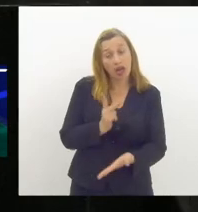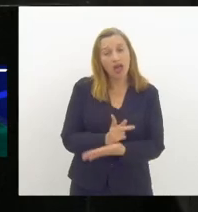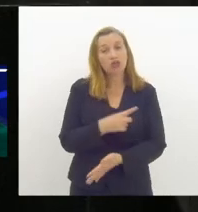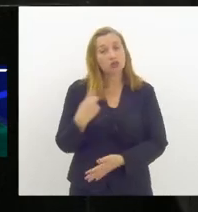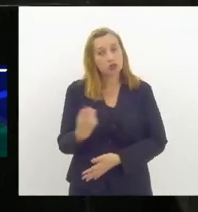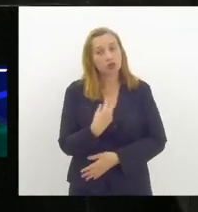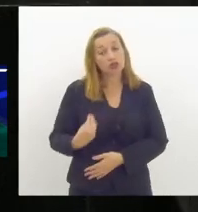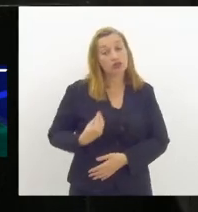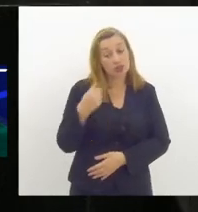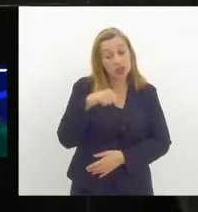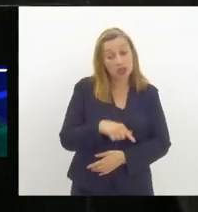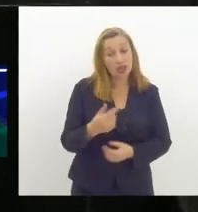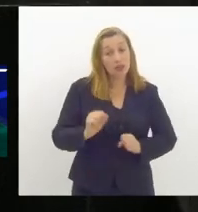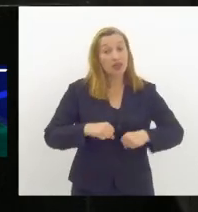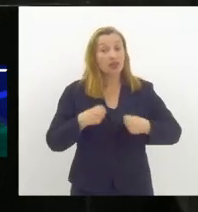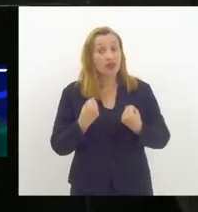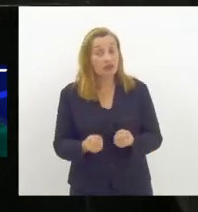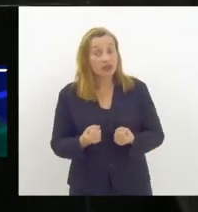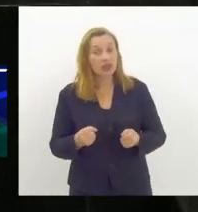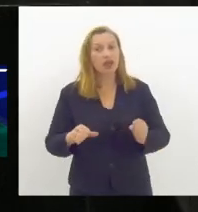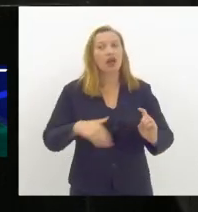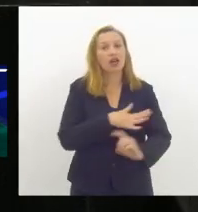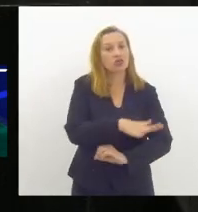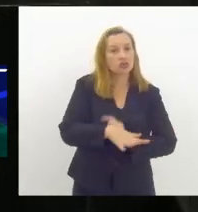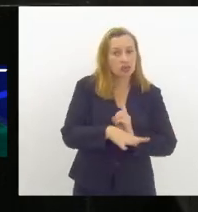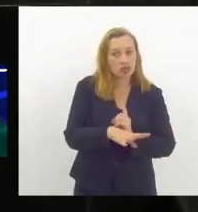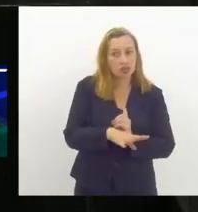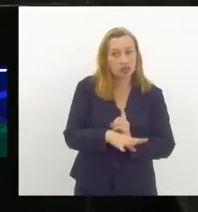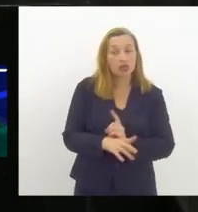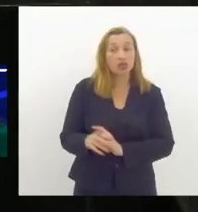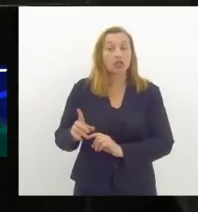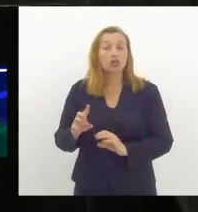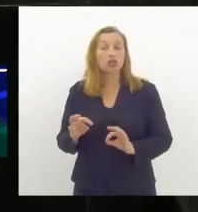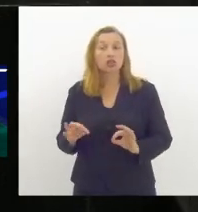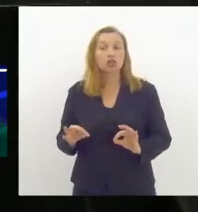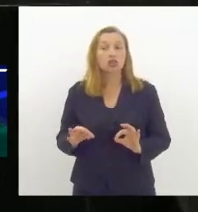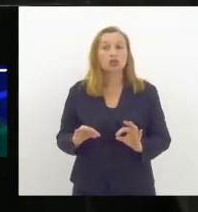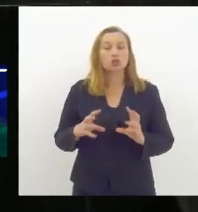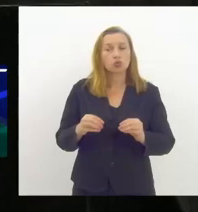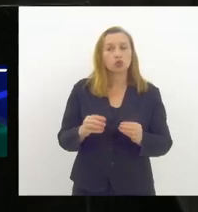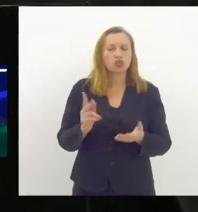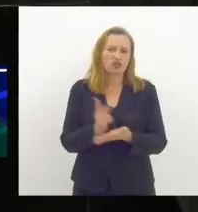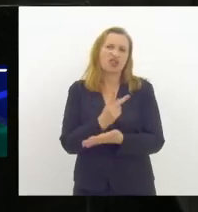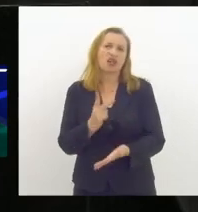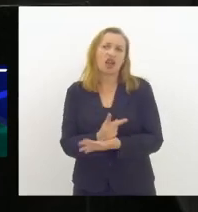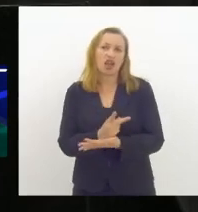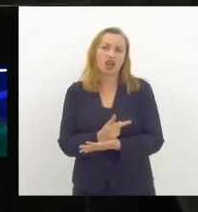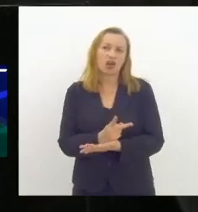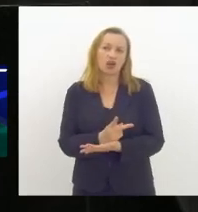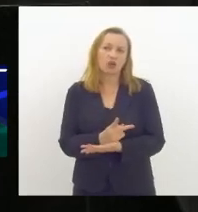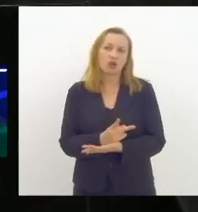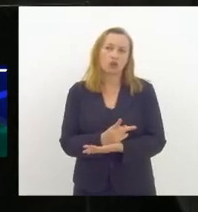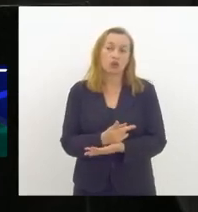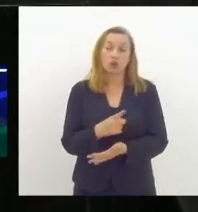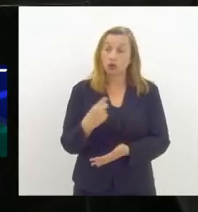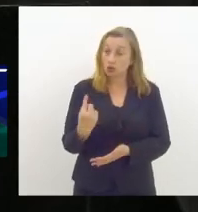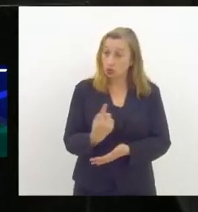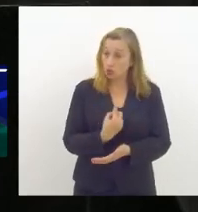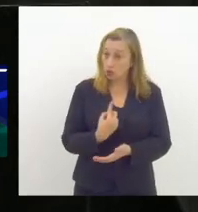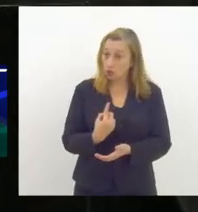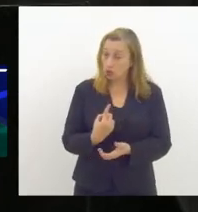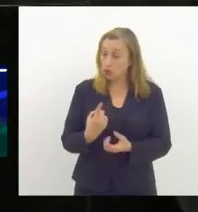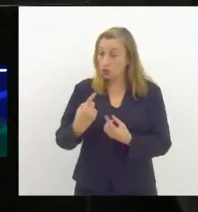aqui na defesa da sociedade e aquilo que estiver de errado sejamos nós